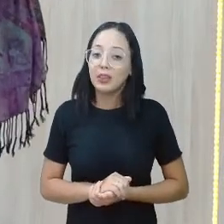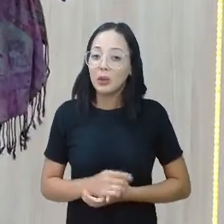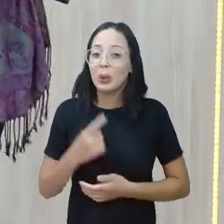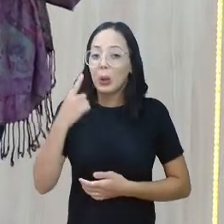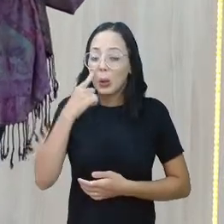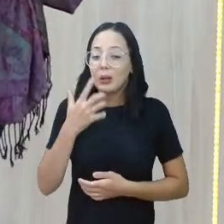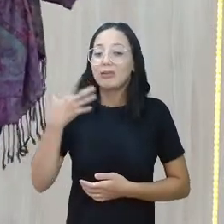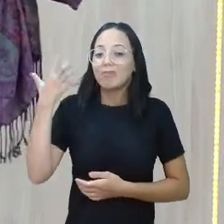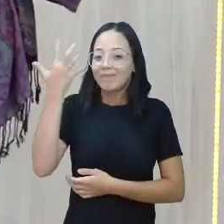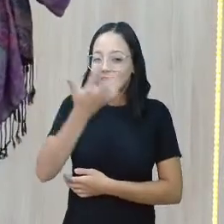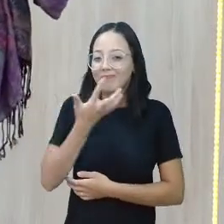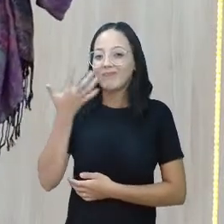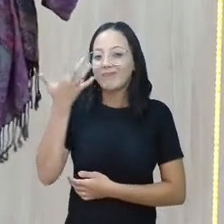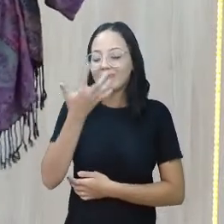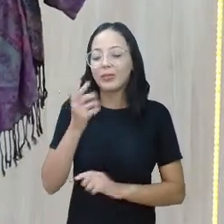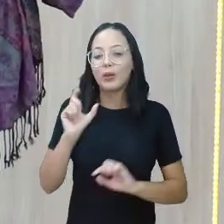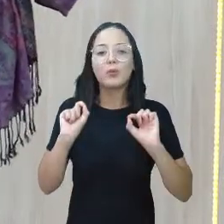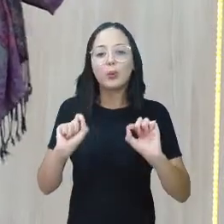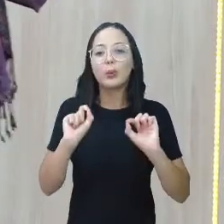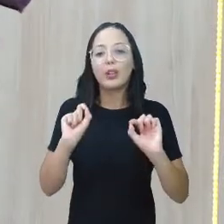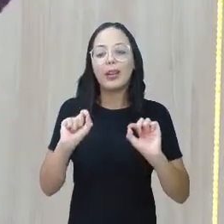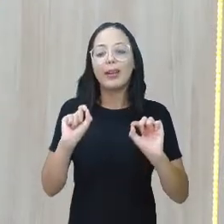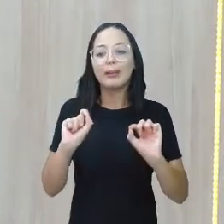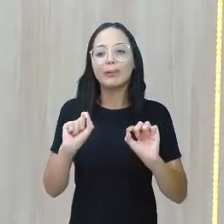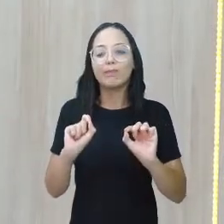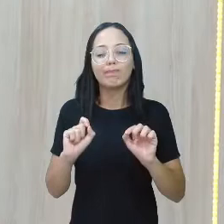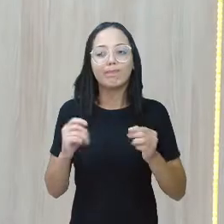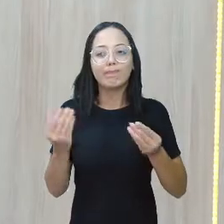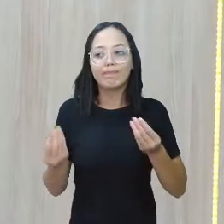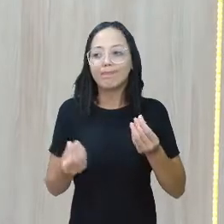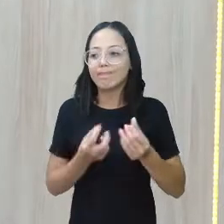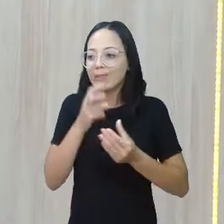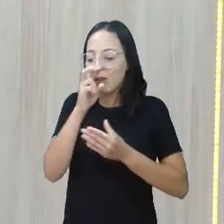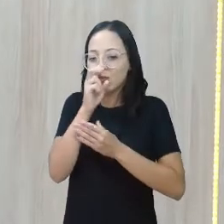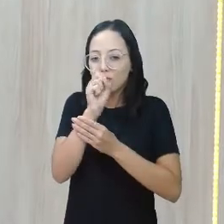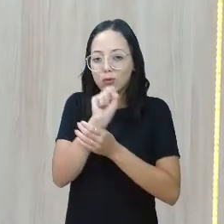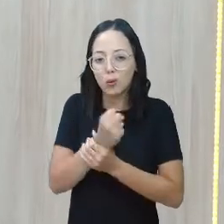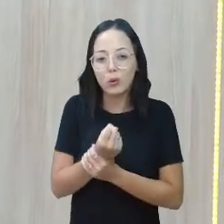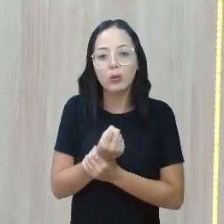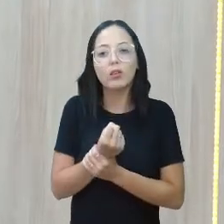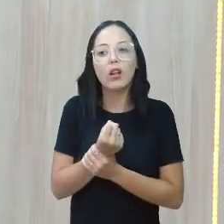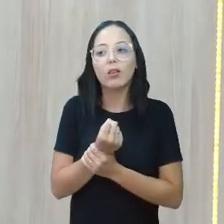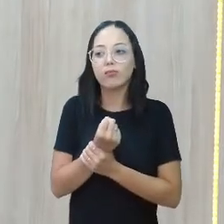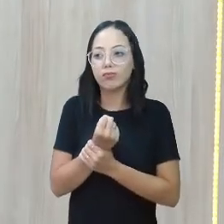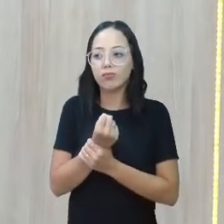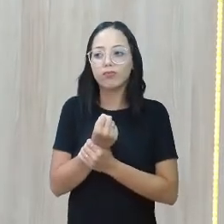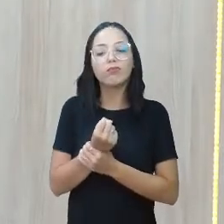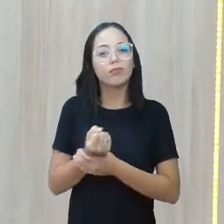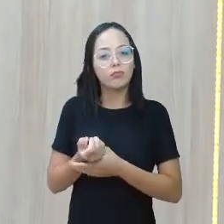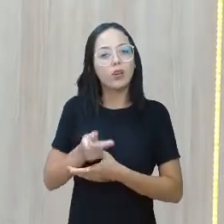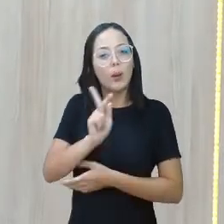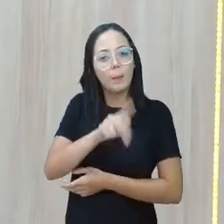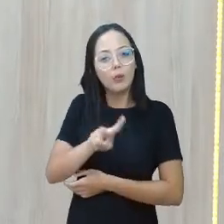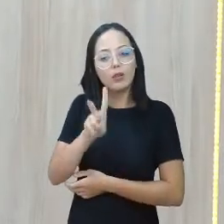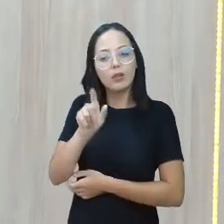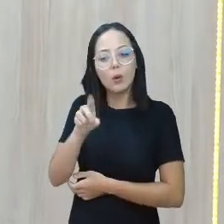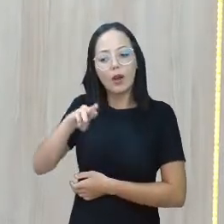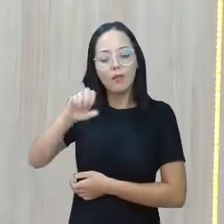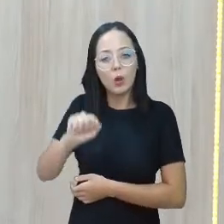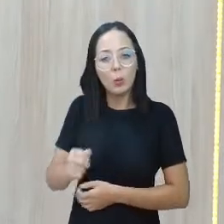Gente, essa música, ela foi de uma força, como